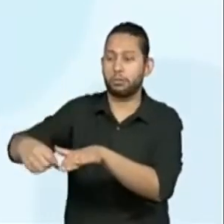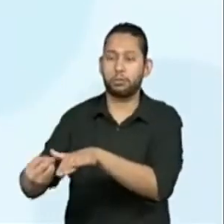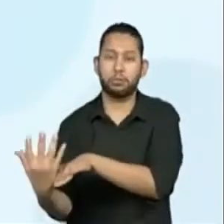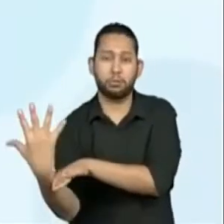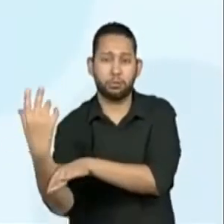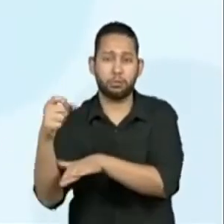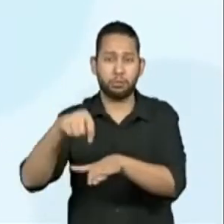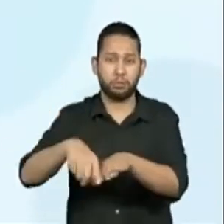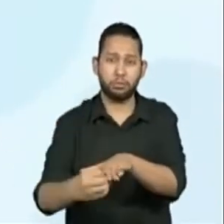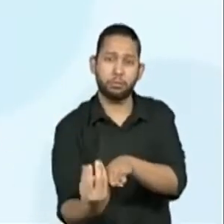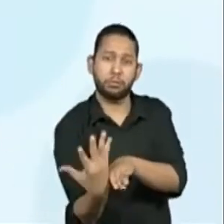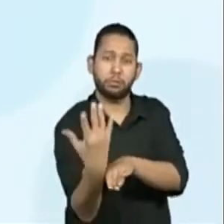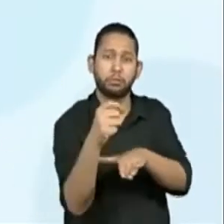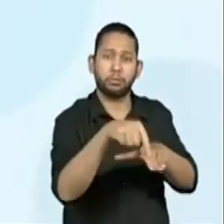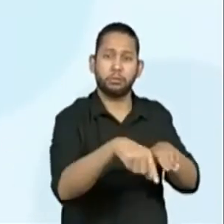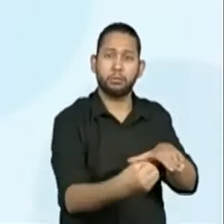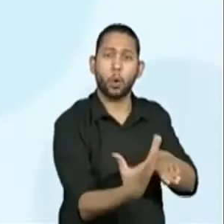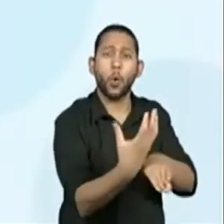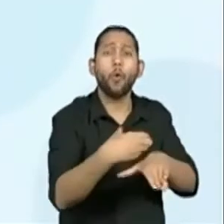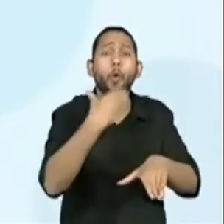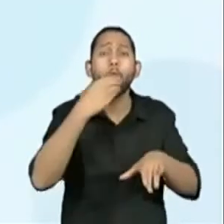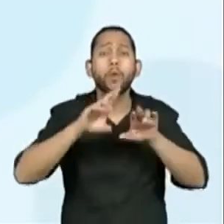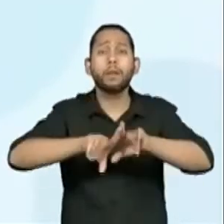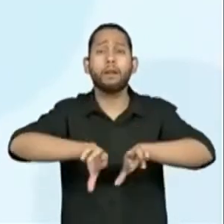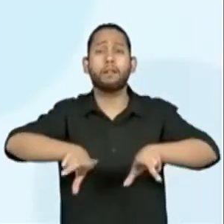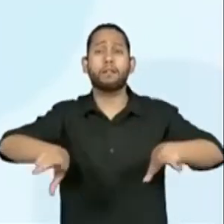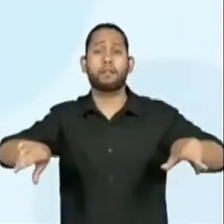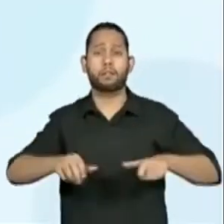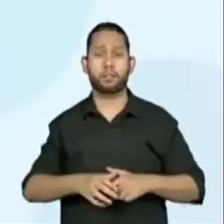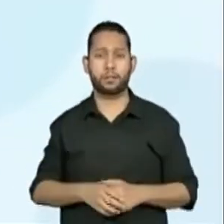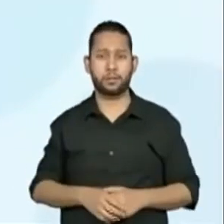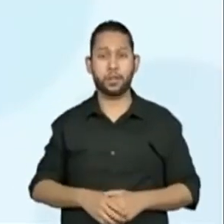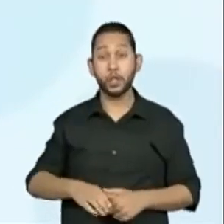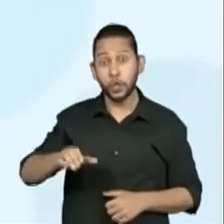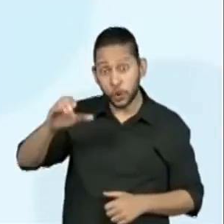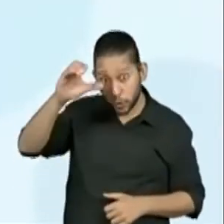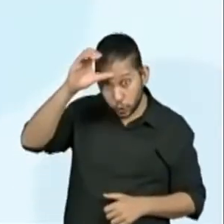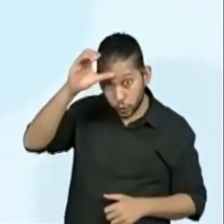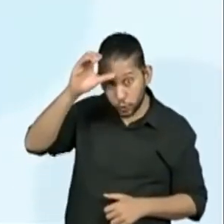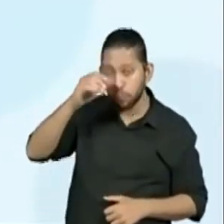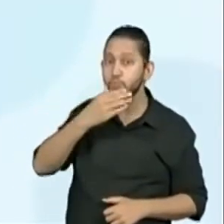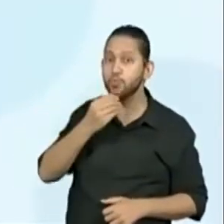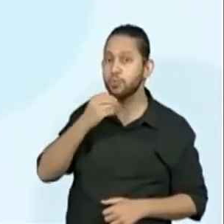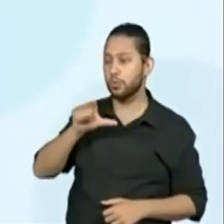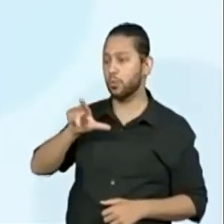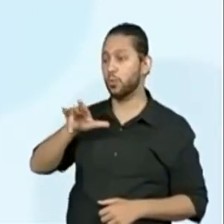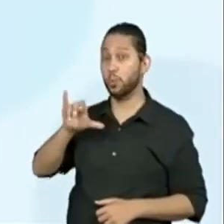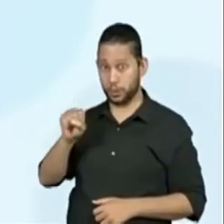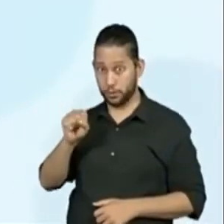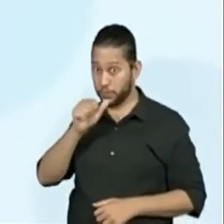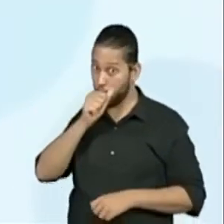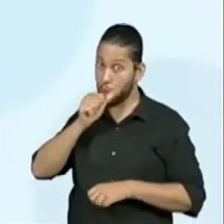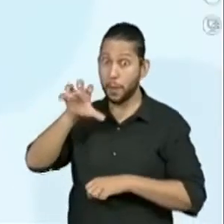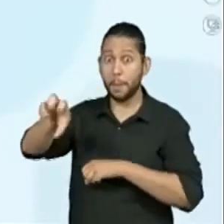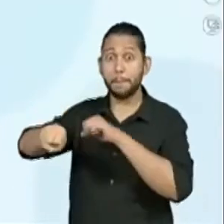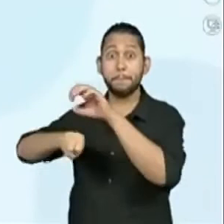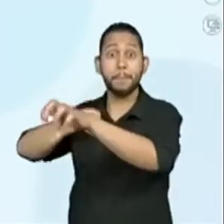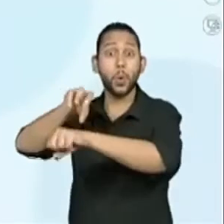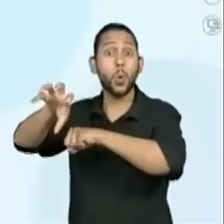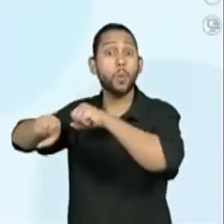várias frutas. Acabou Ok hoje o tio José Luiz colheu Bora lá